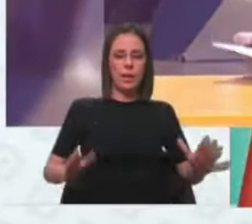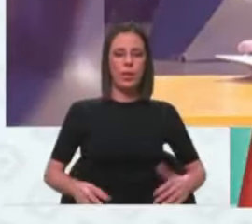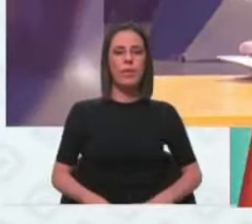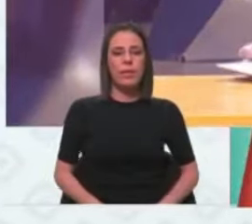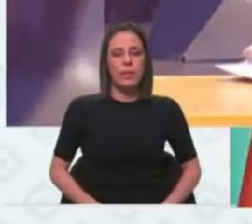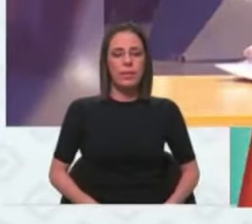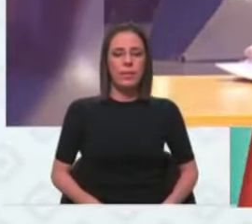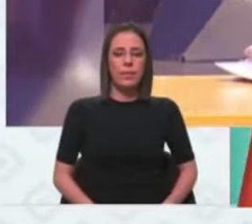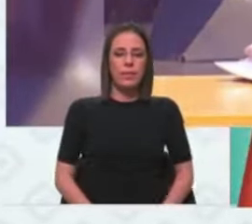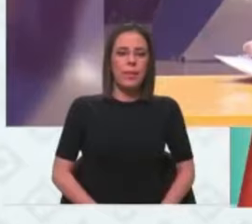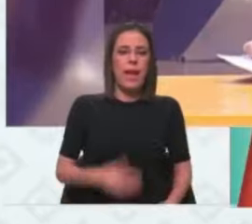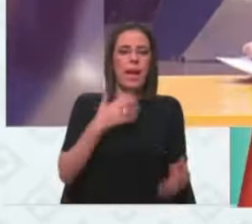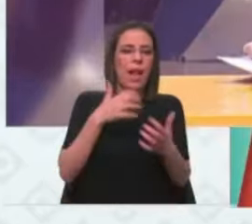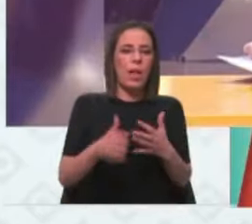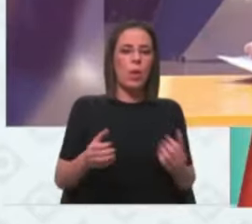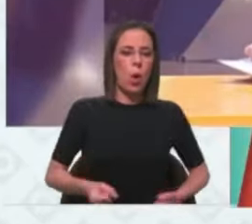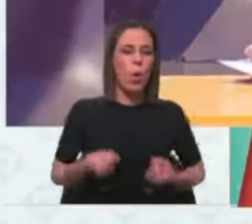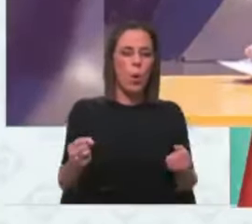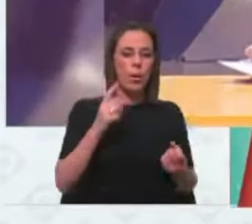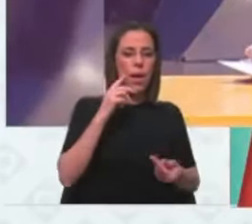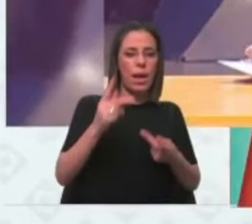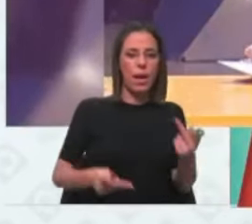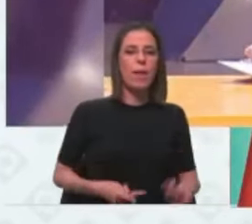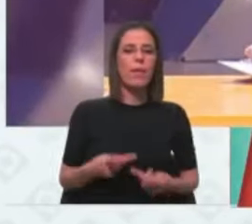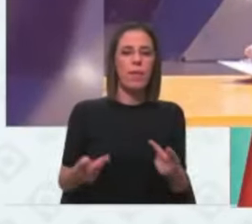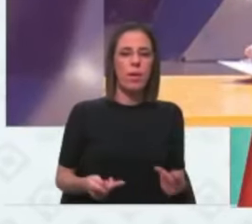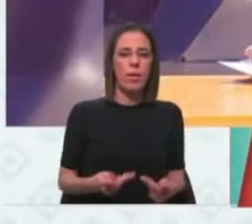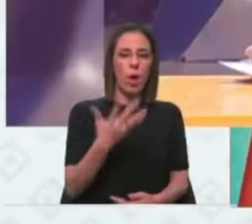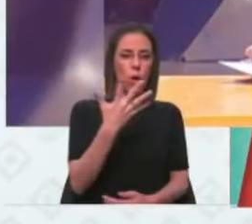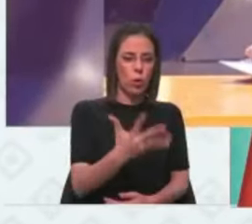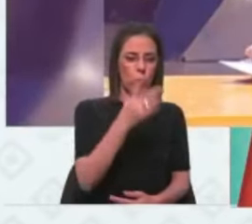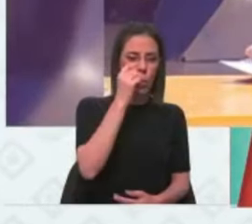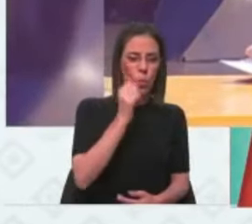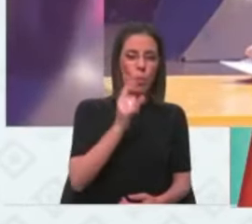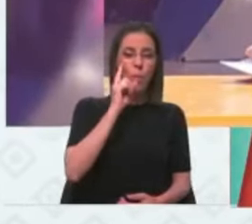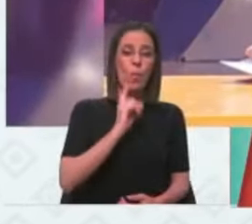era aleatório, porque tu não consegues avaliar 5 homens ou